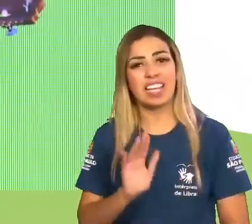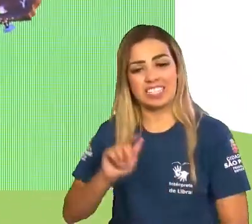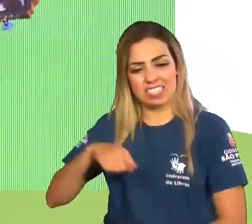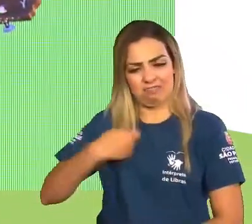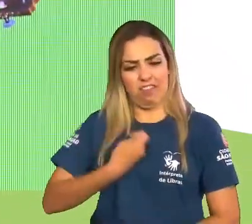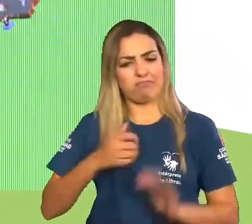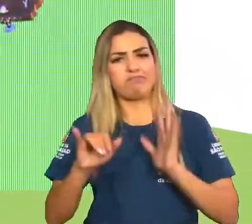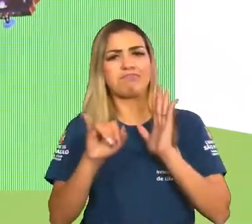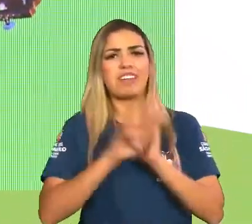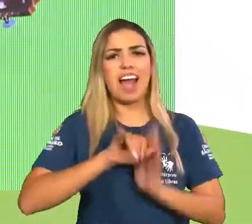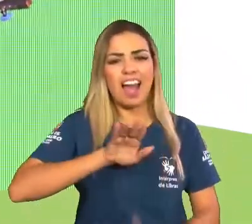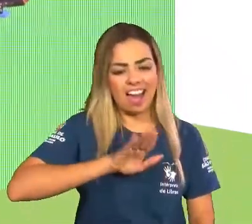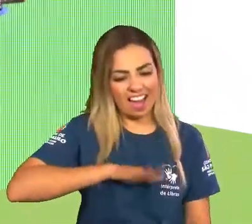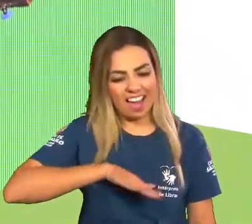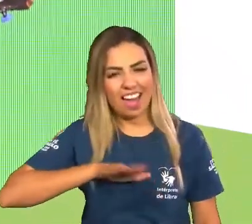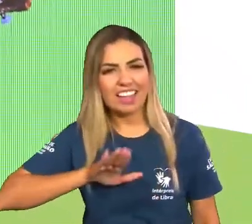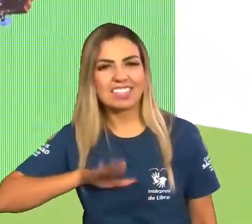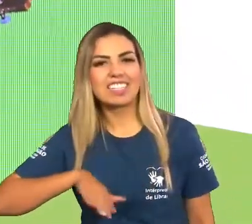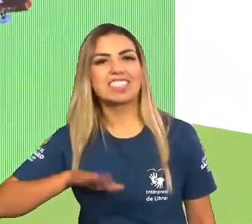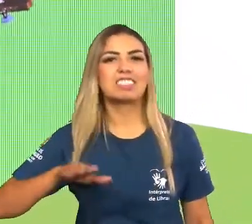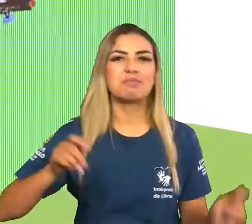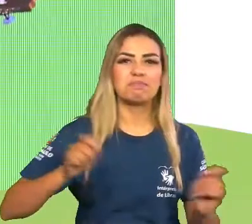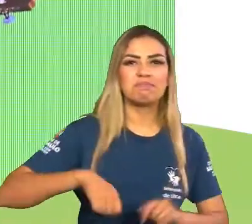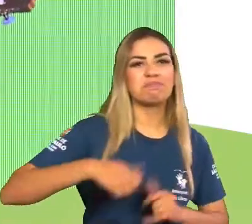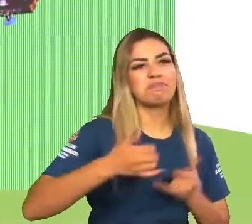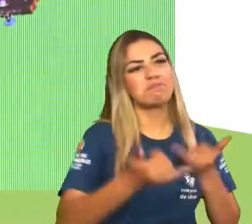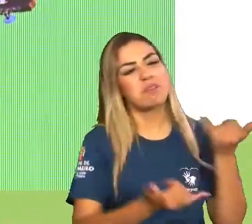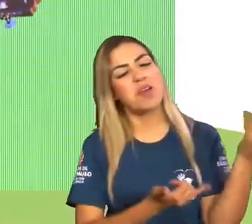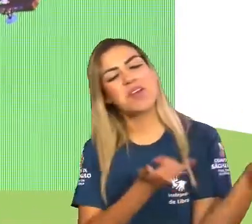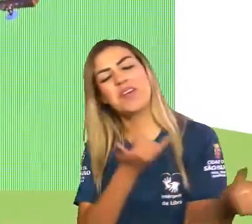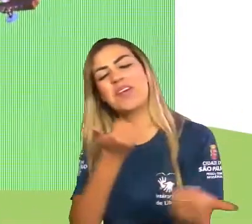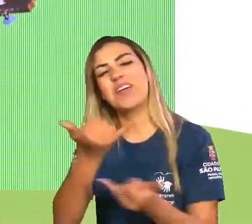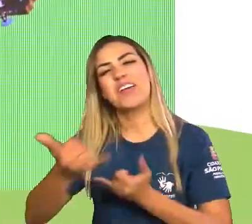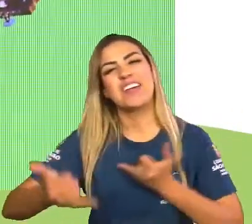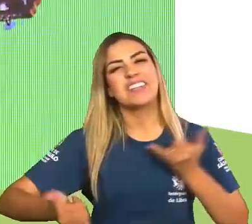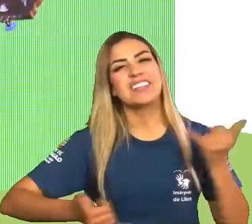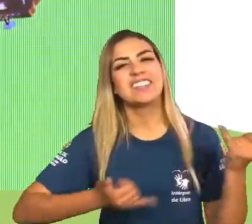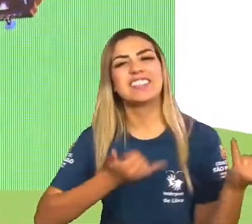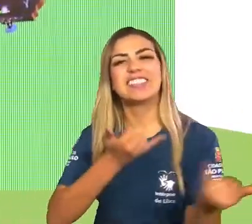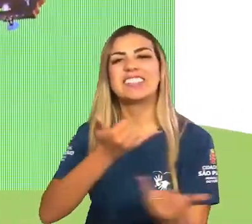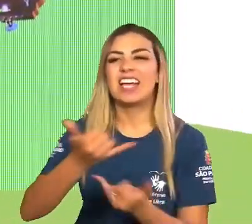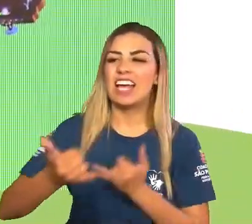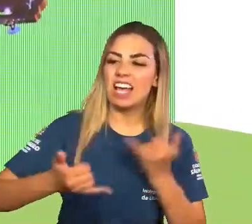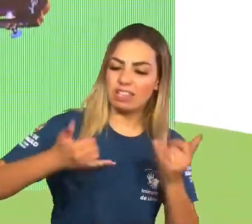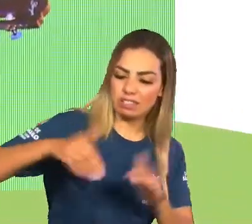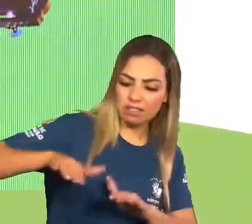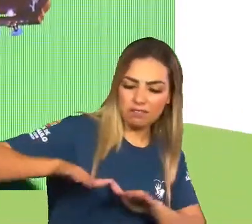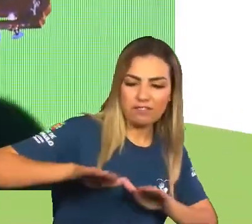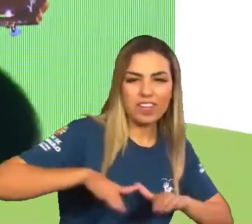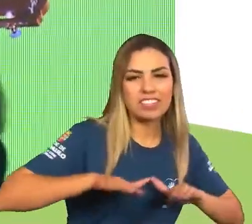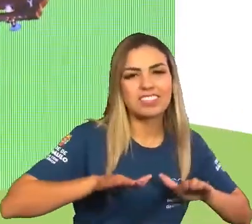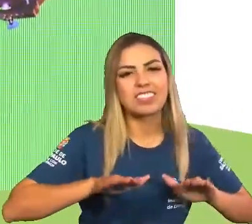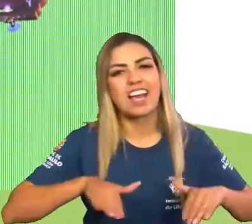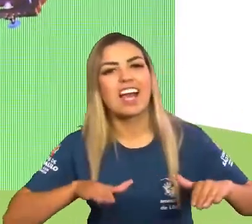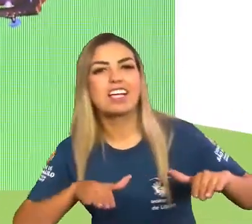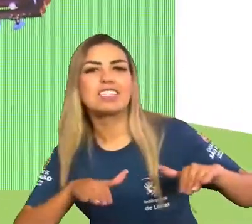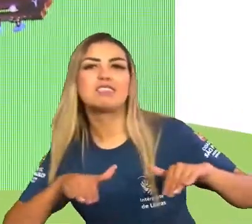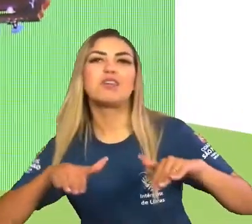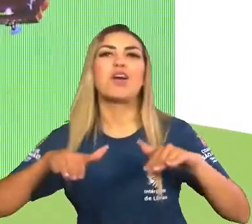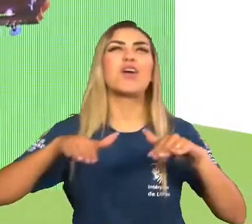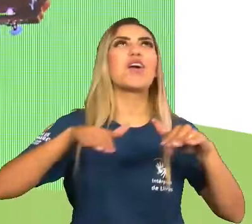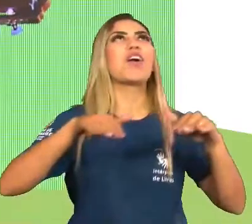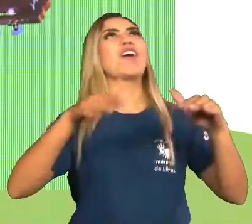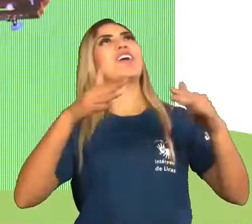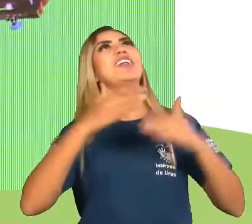de ser criança. A gente brinca na nossa velha infância.